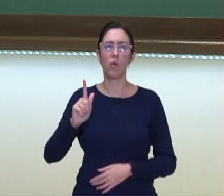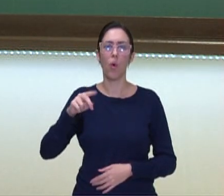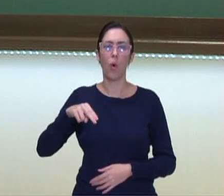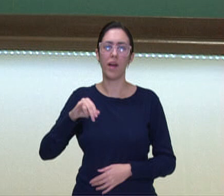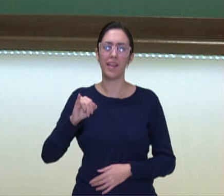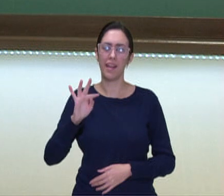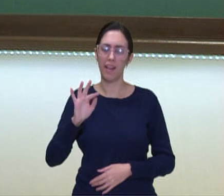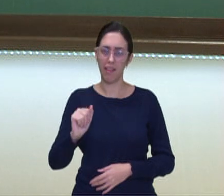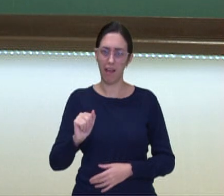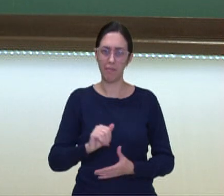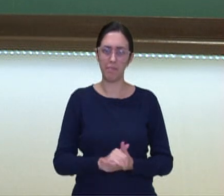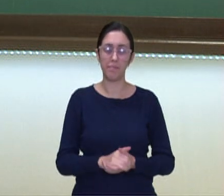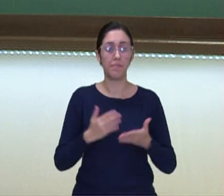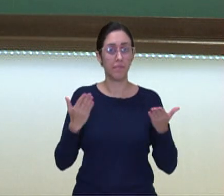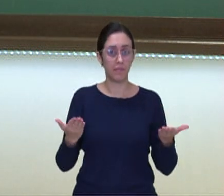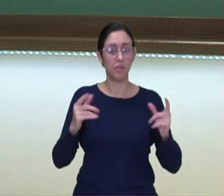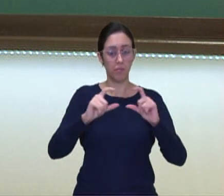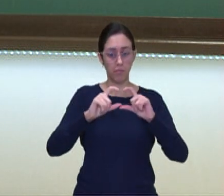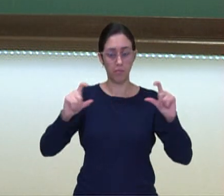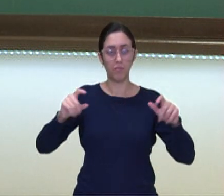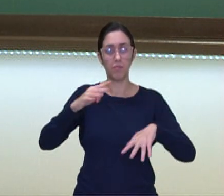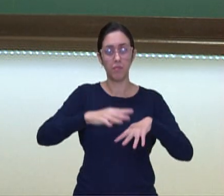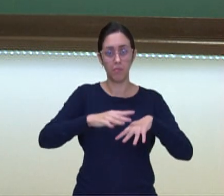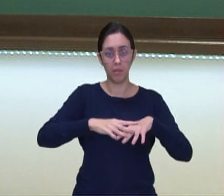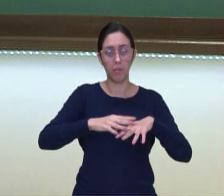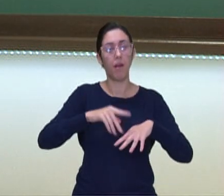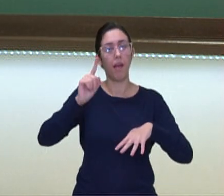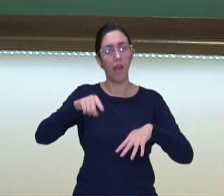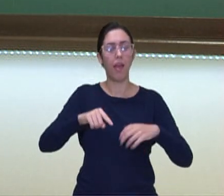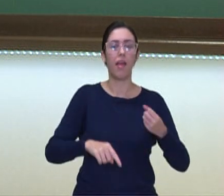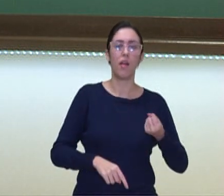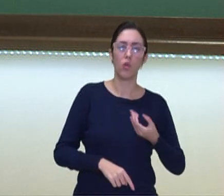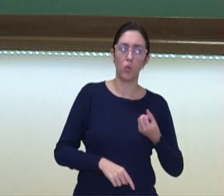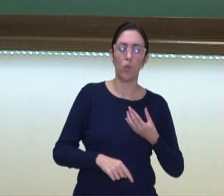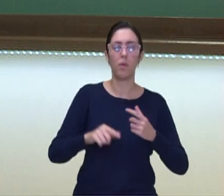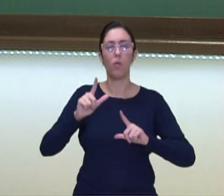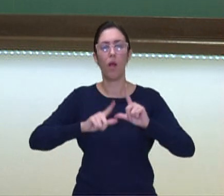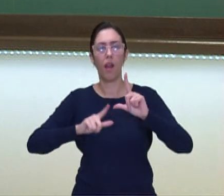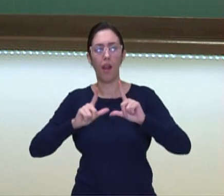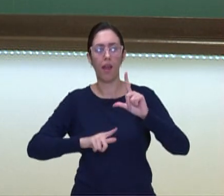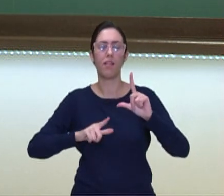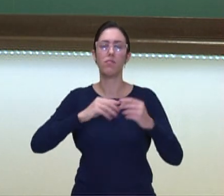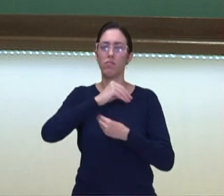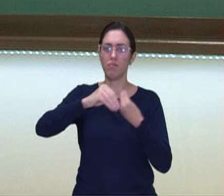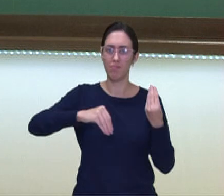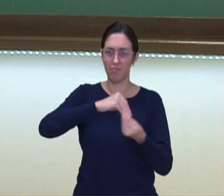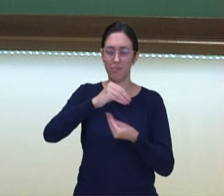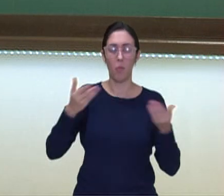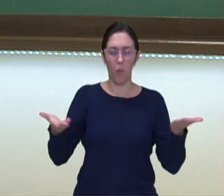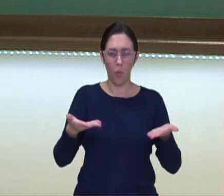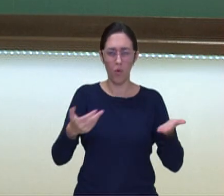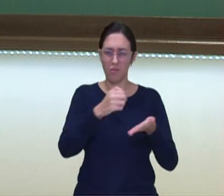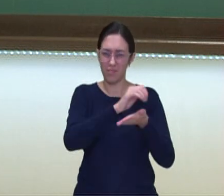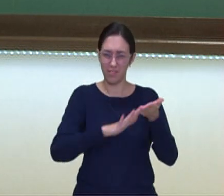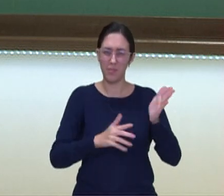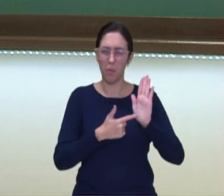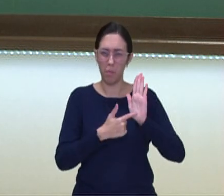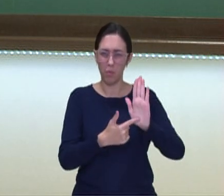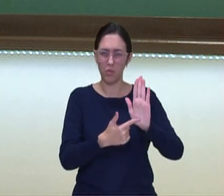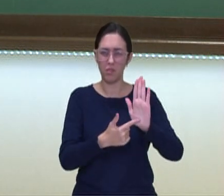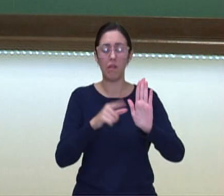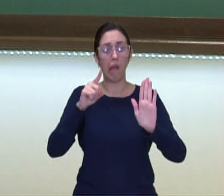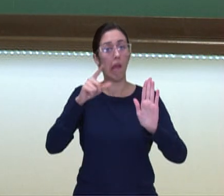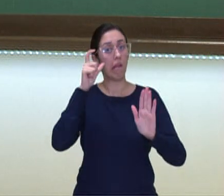Então, lembrando ali, ó, expressões algébricas representam letras e números. Os exercícios que nós fizemos hoje são exercícios